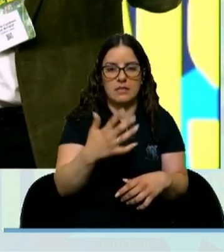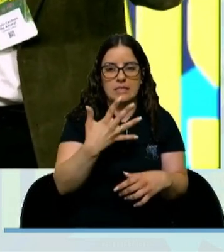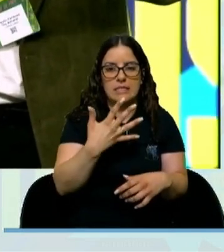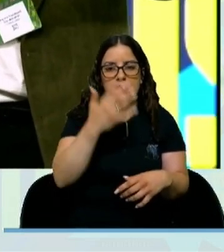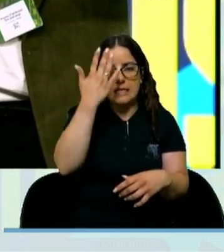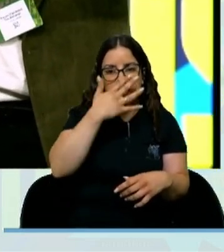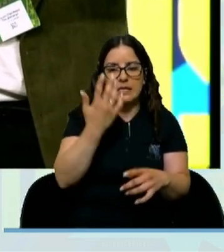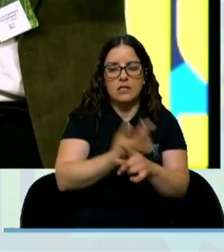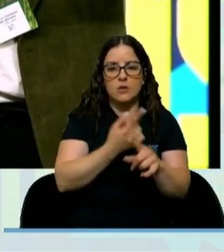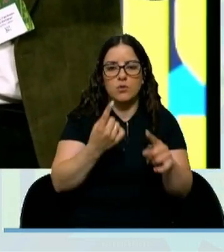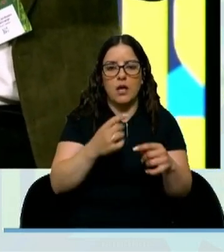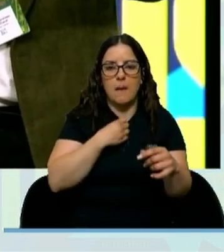real.